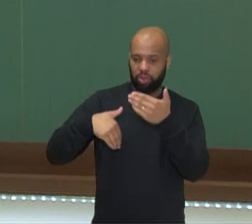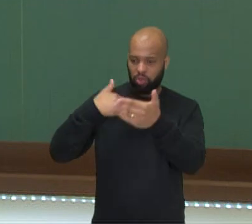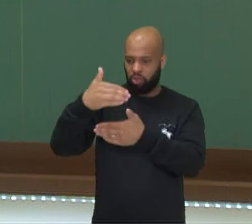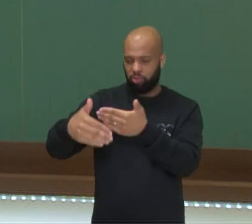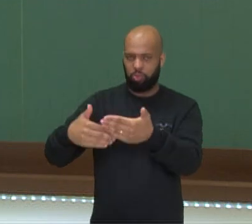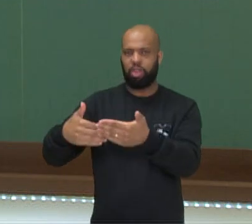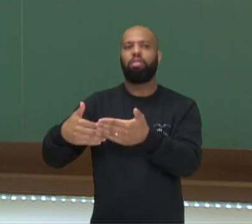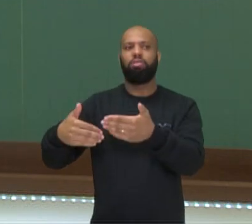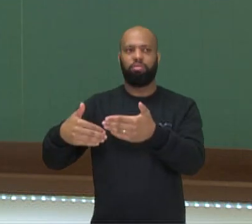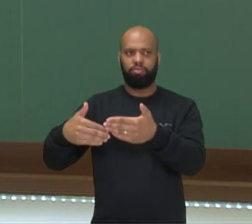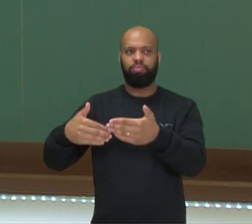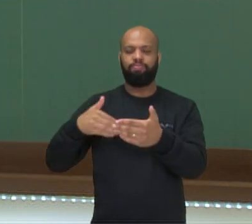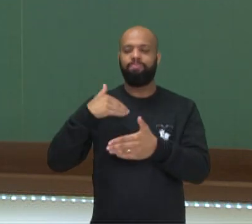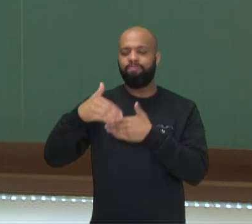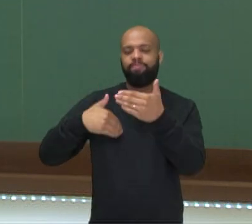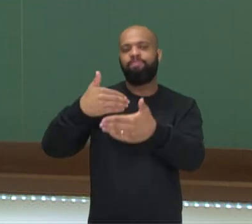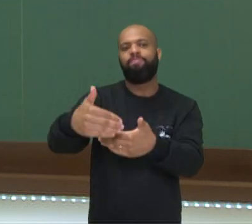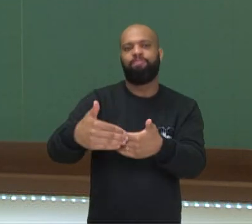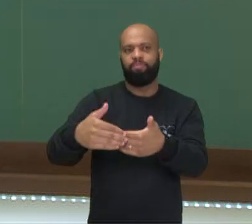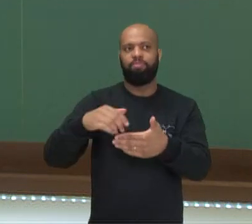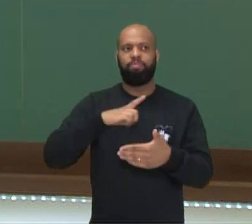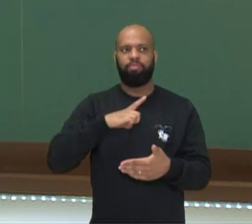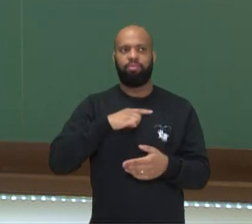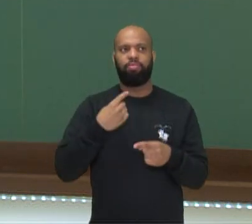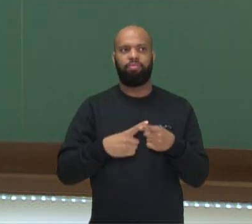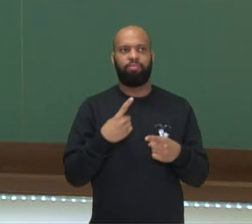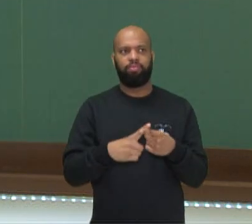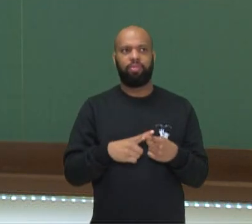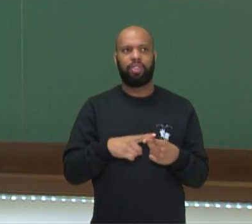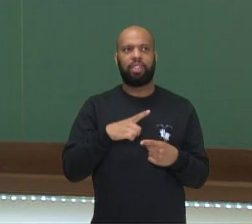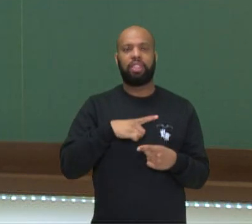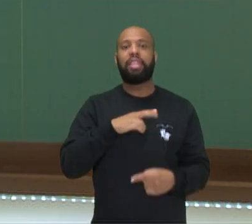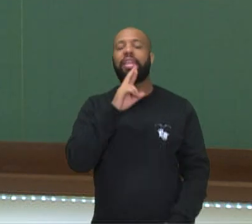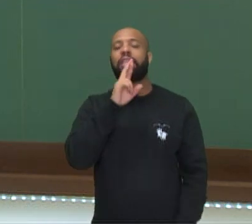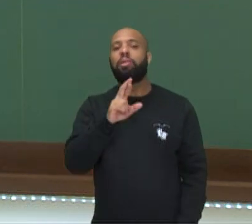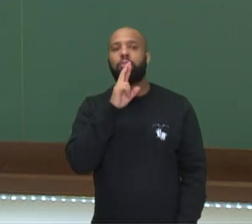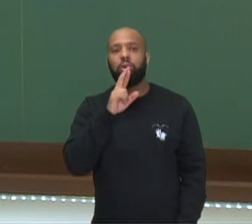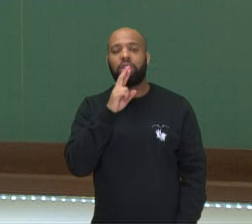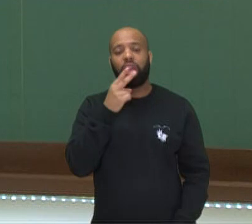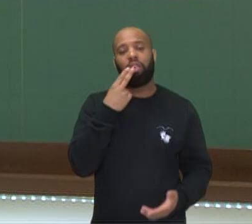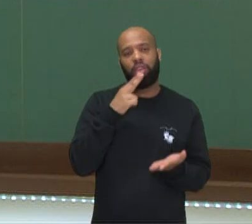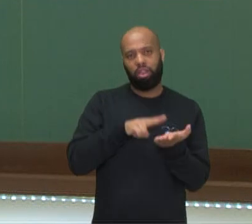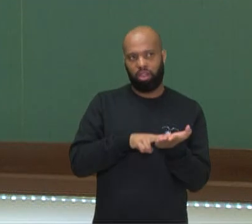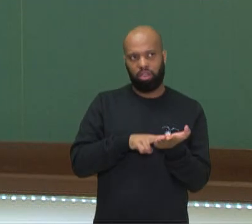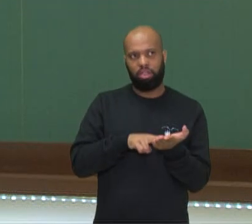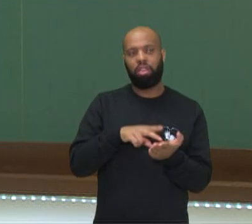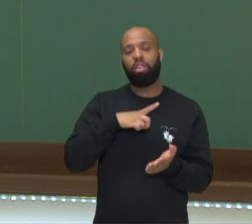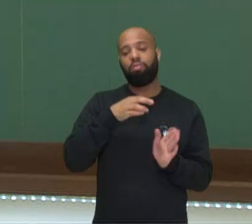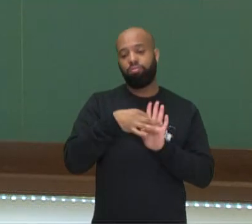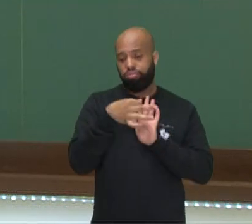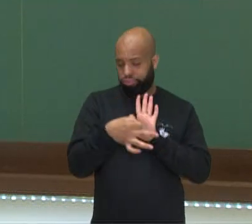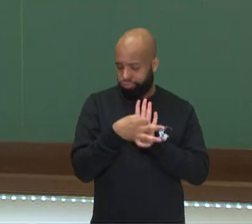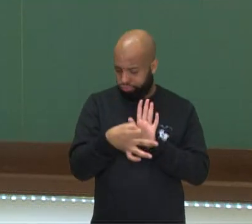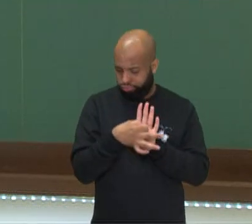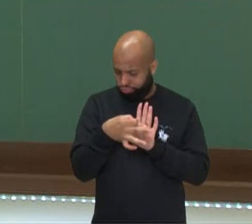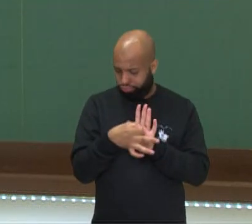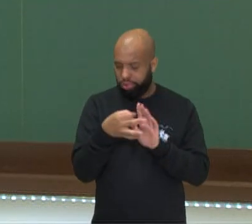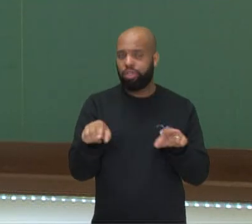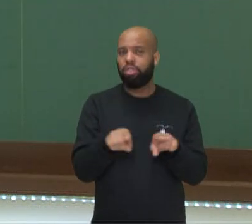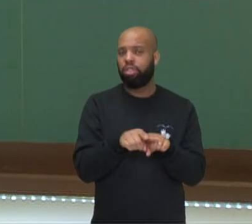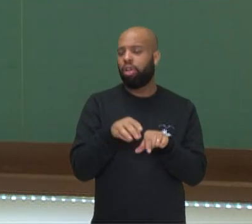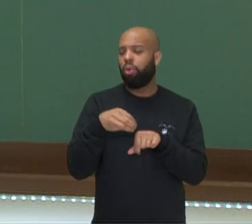que o desenvolvimento, né, tanto que foi responder a carta, ele argumentou, ele